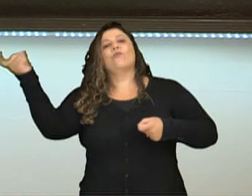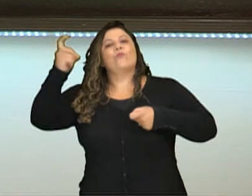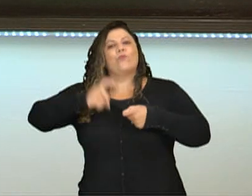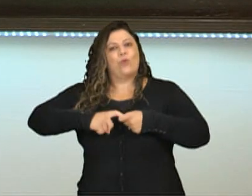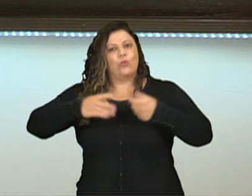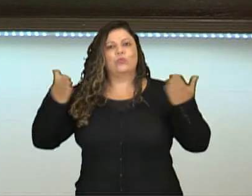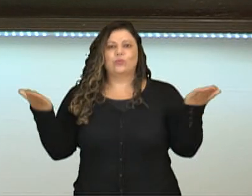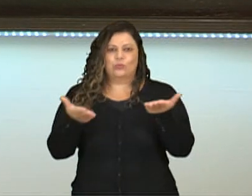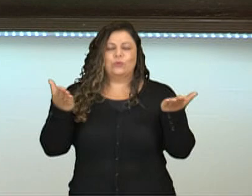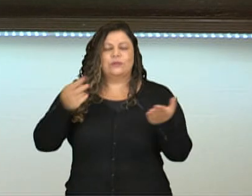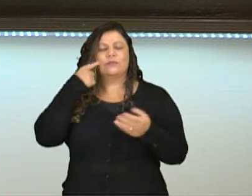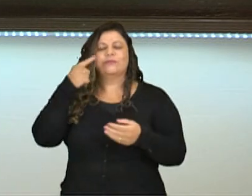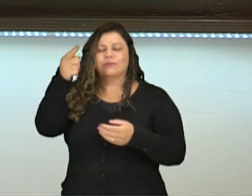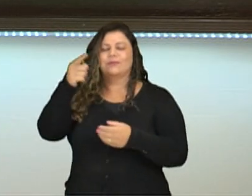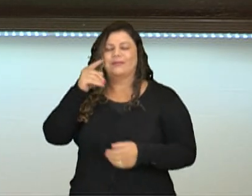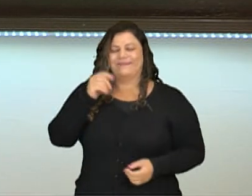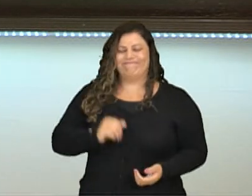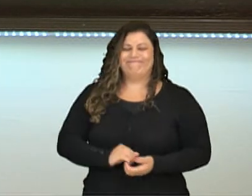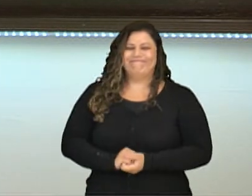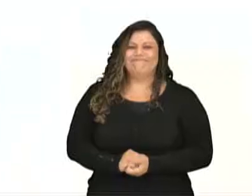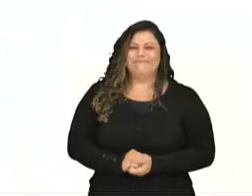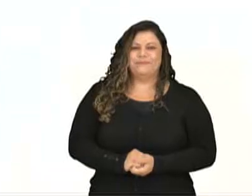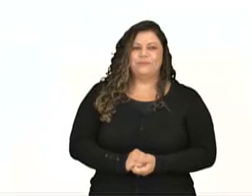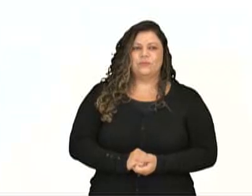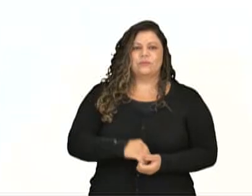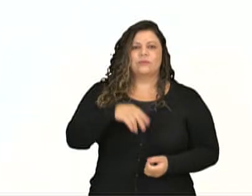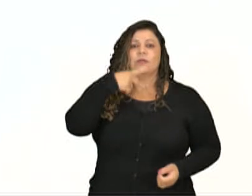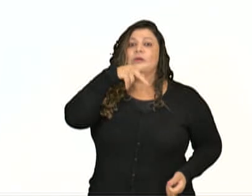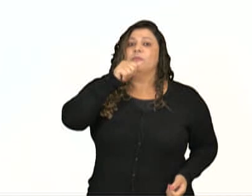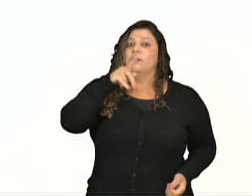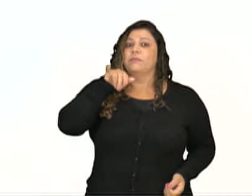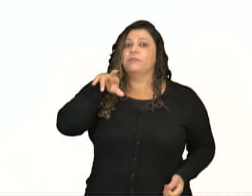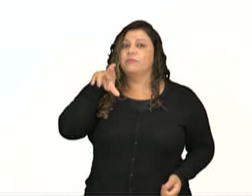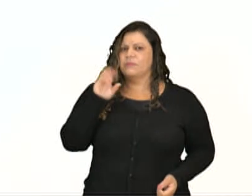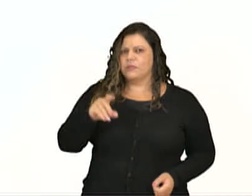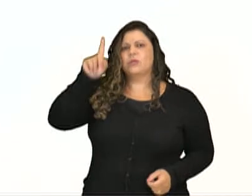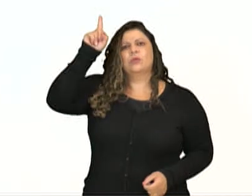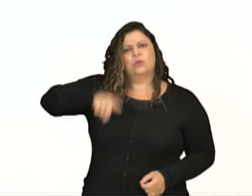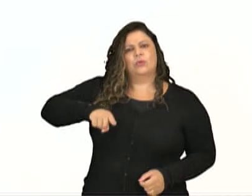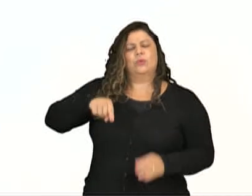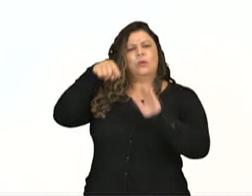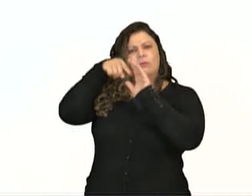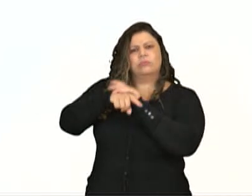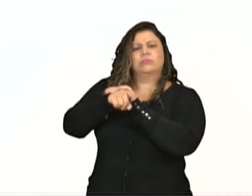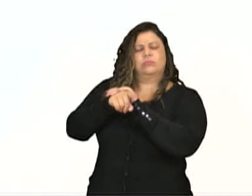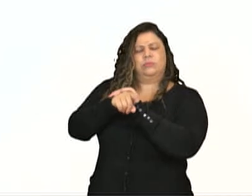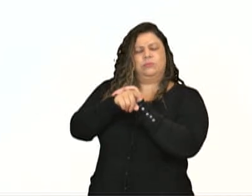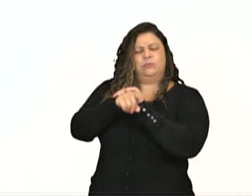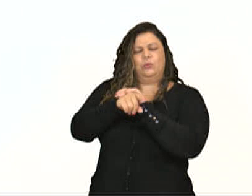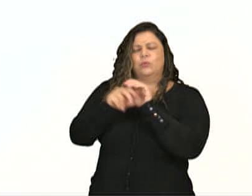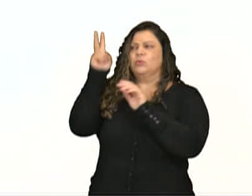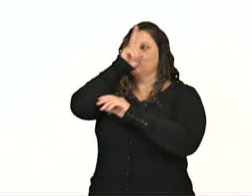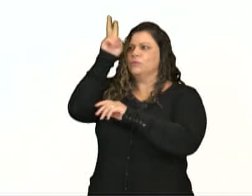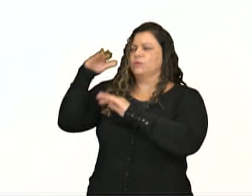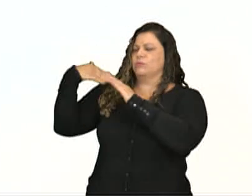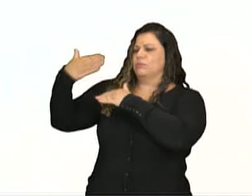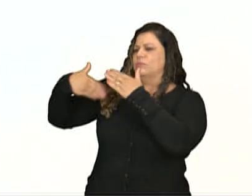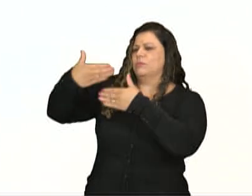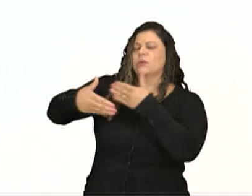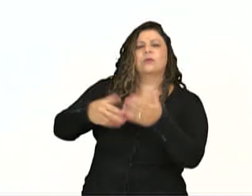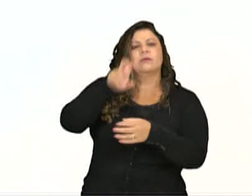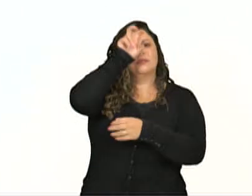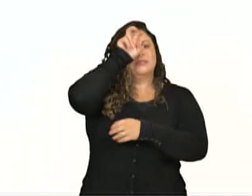Voltamos. Vamos lá corrigir essa? O papiro é considerado uma fonte histórica do Egito Antigo, pois ela conta sobre o cotidiano,